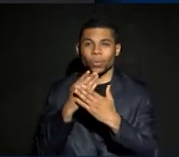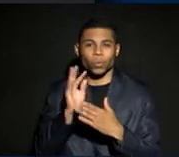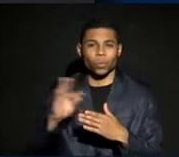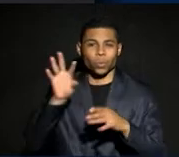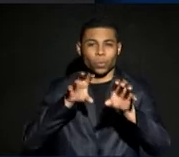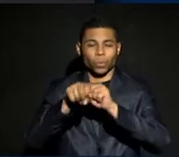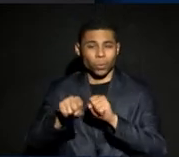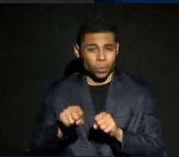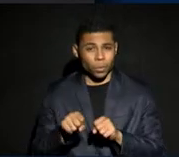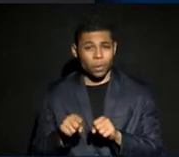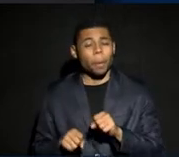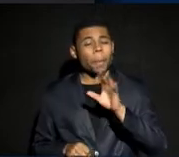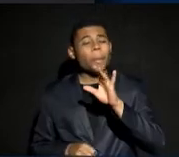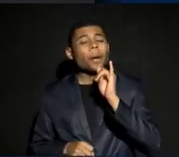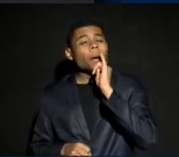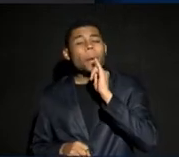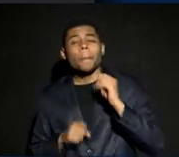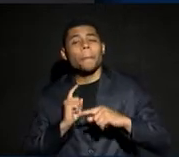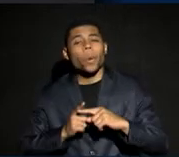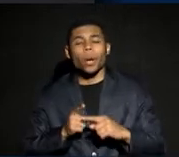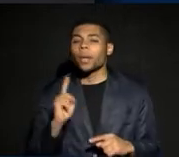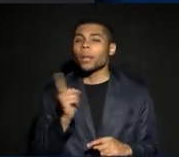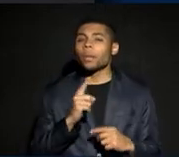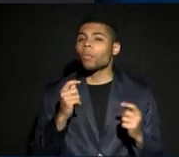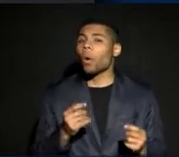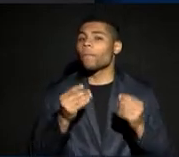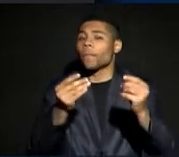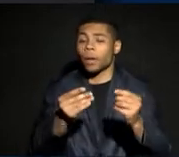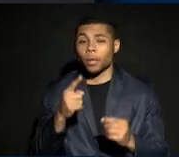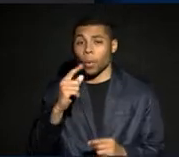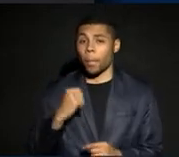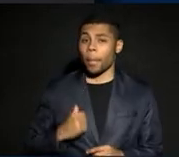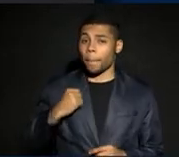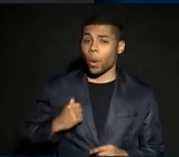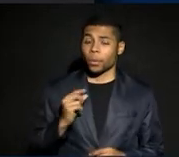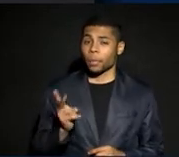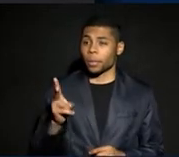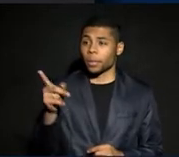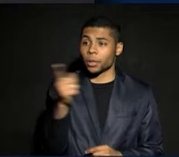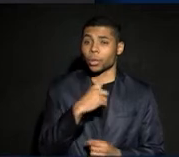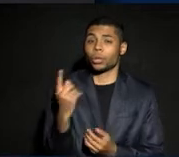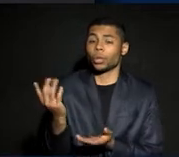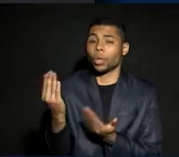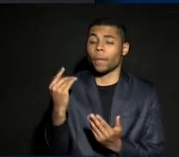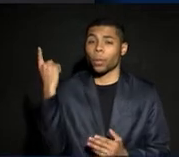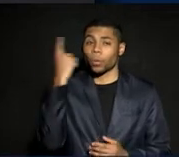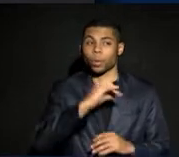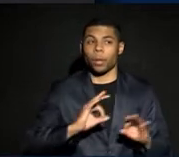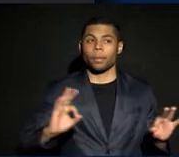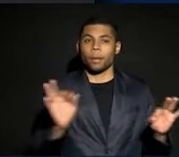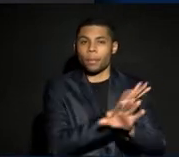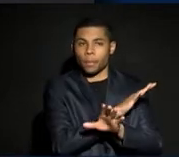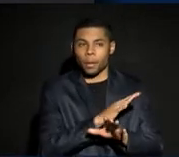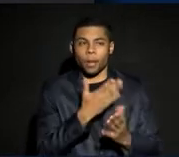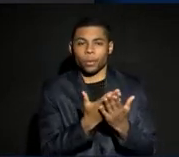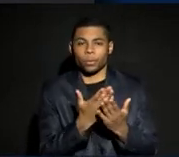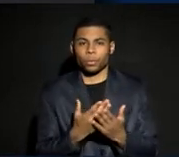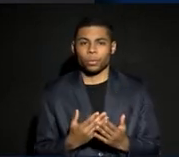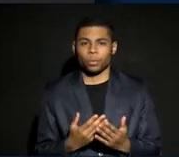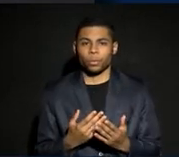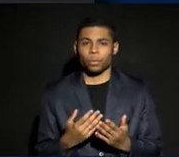de desenvolvimento. Por que não oferecer uma bolsa permanência para esse jovem concluir os estudos, ao invés de